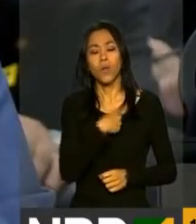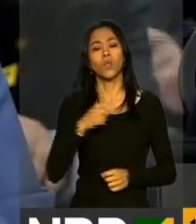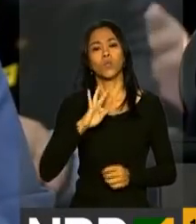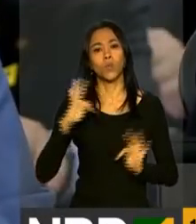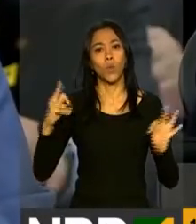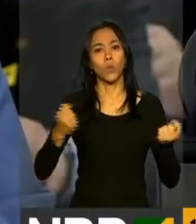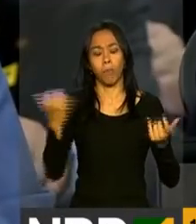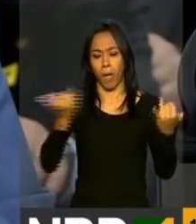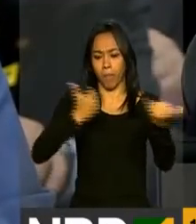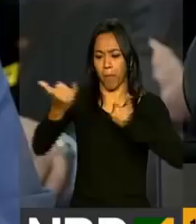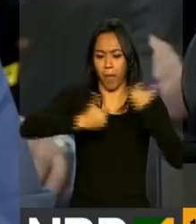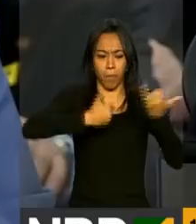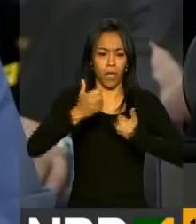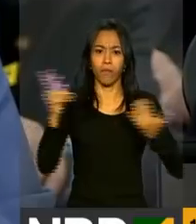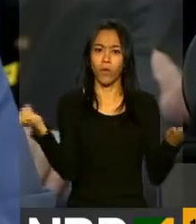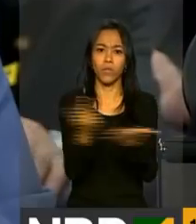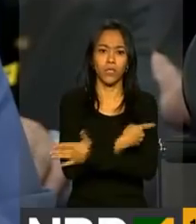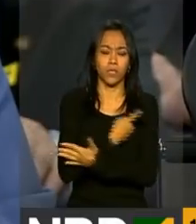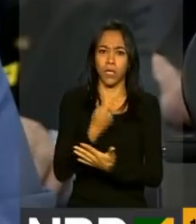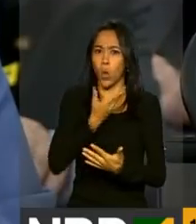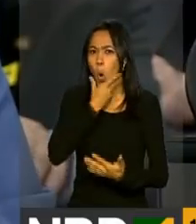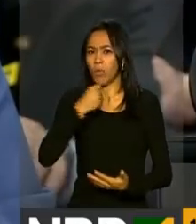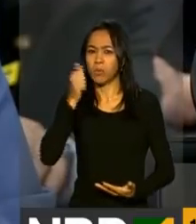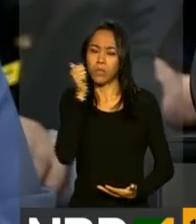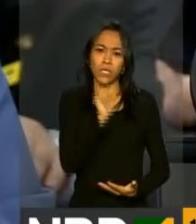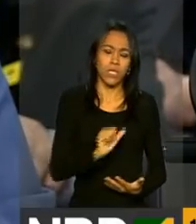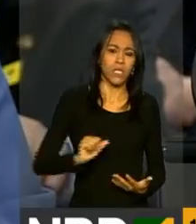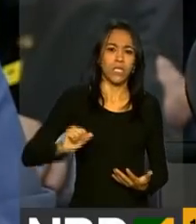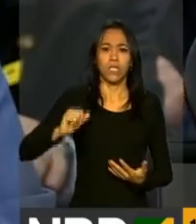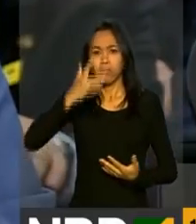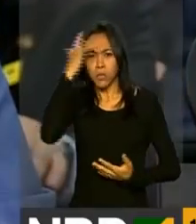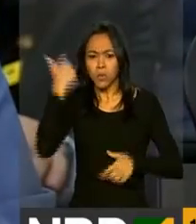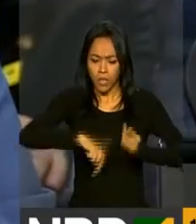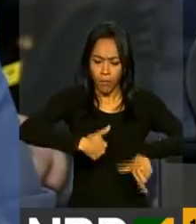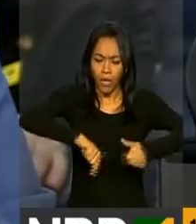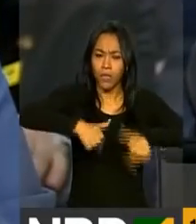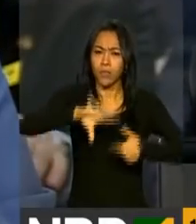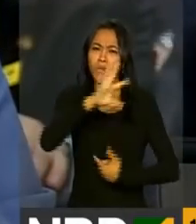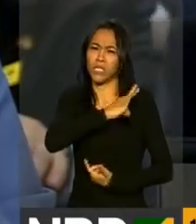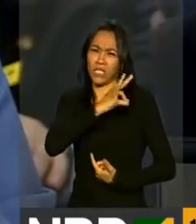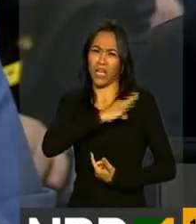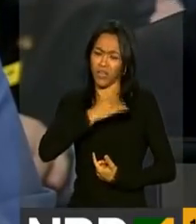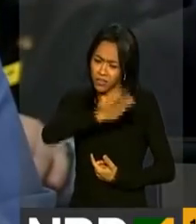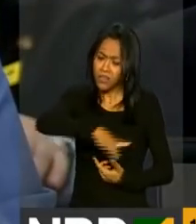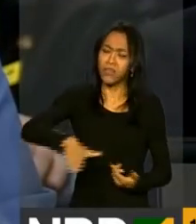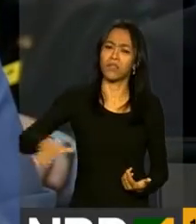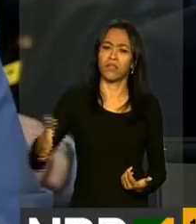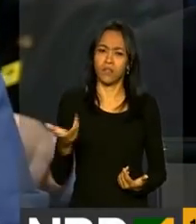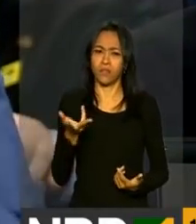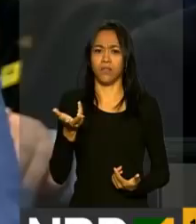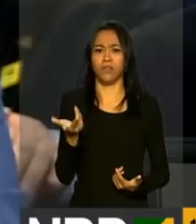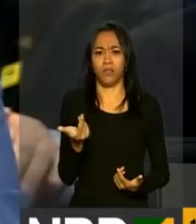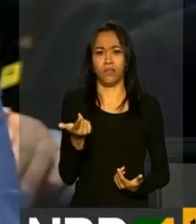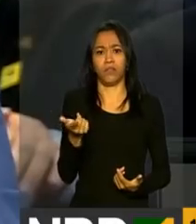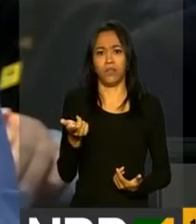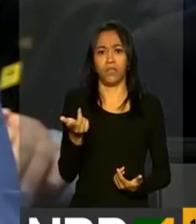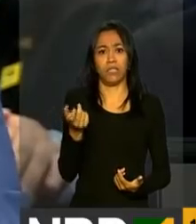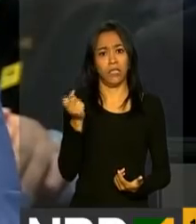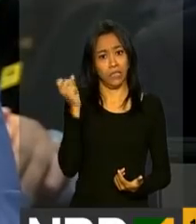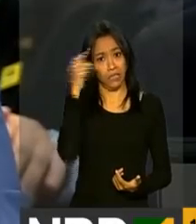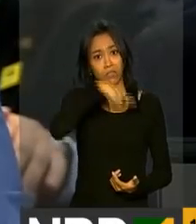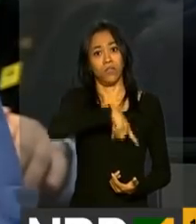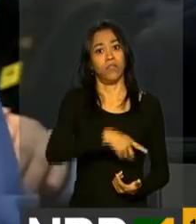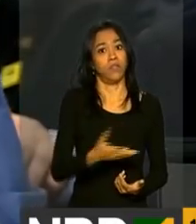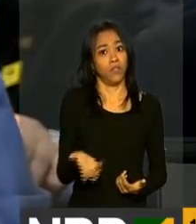notícias de fatos dramáticos homens mulheres trabalhadores policiais crianças à parte do loroza